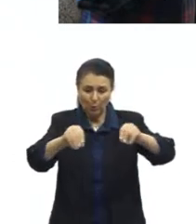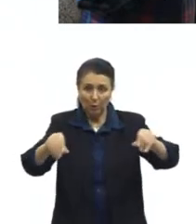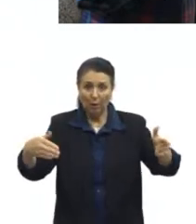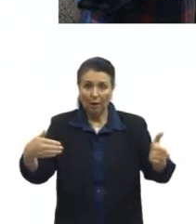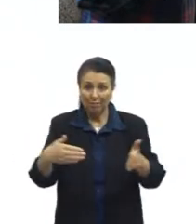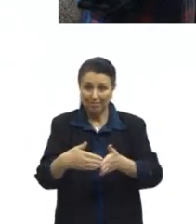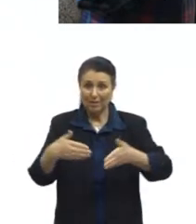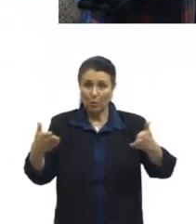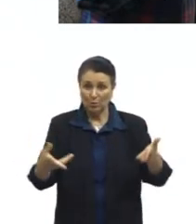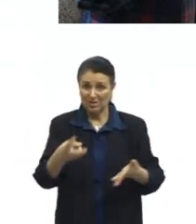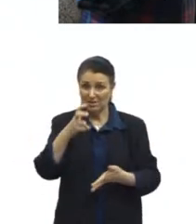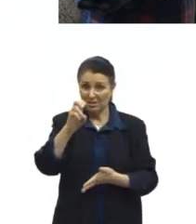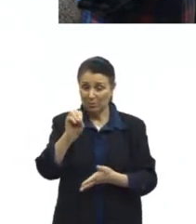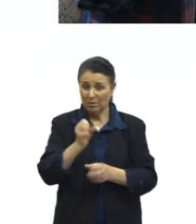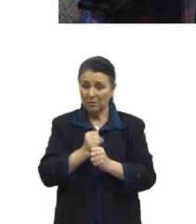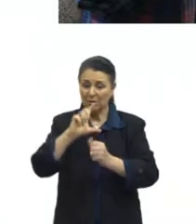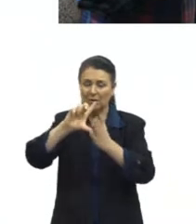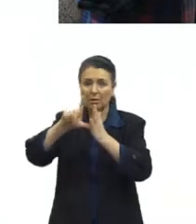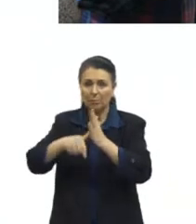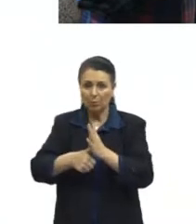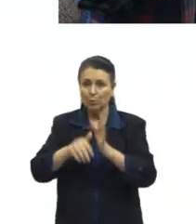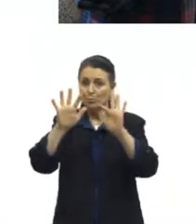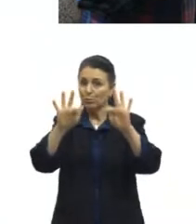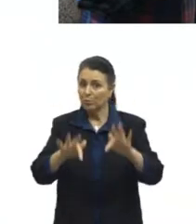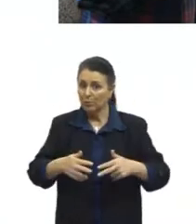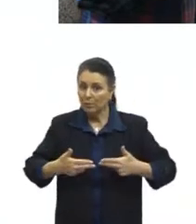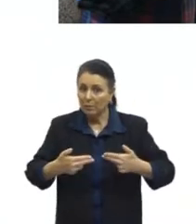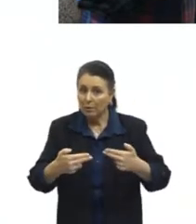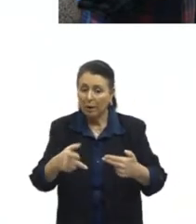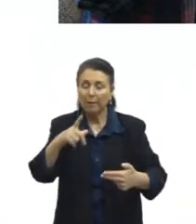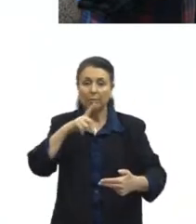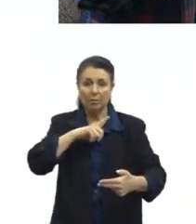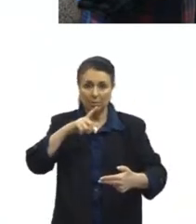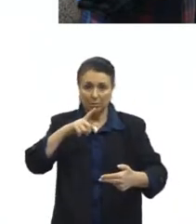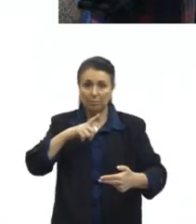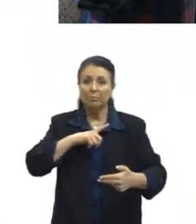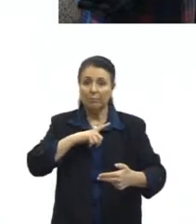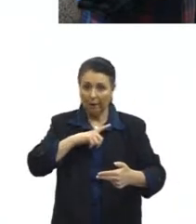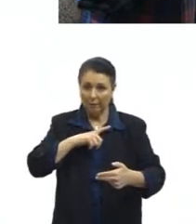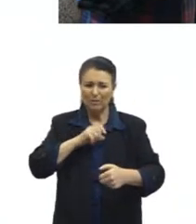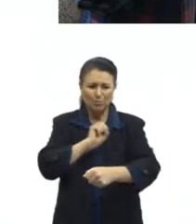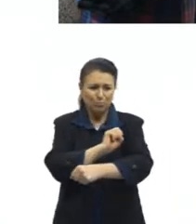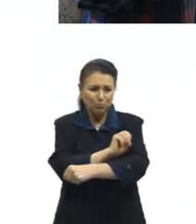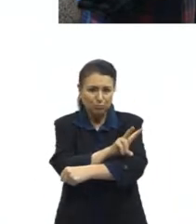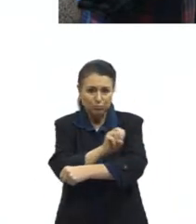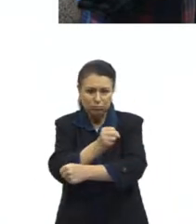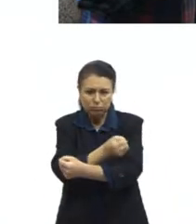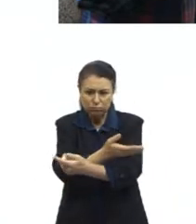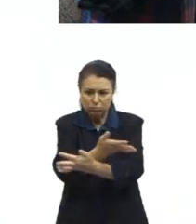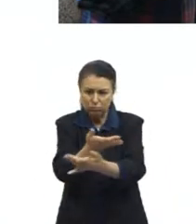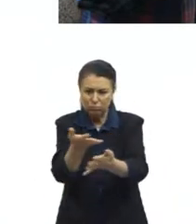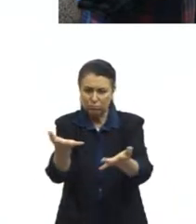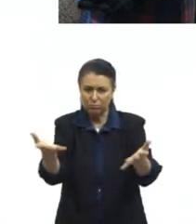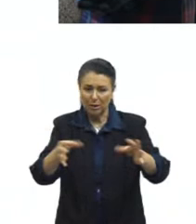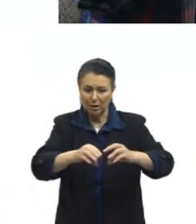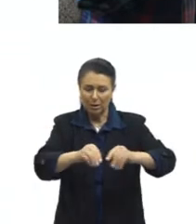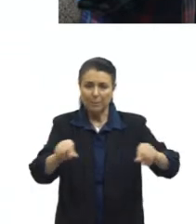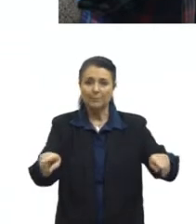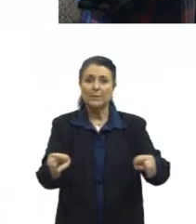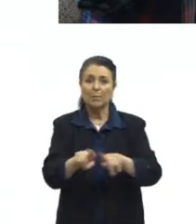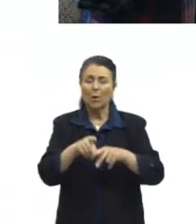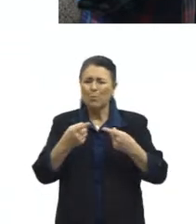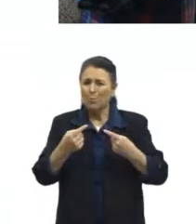hoje né 50 anos depois da Guerra do Vietnã ainda existem traços desses herbicidas ele também causou